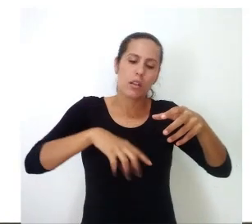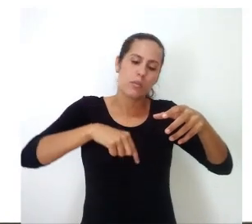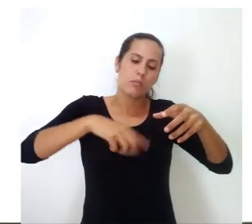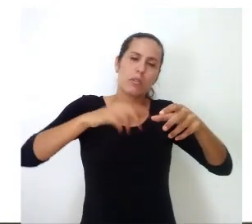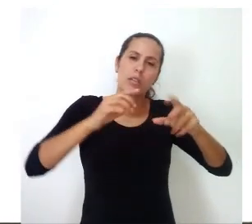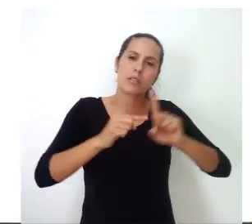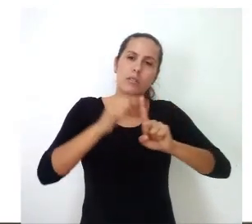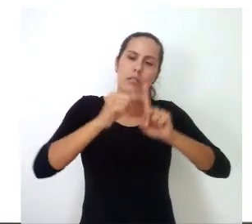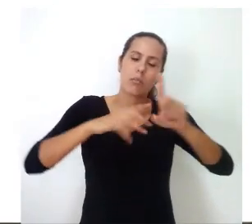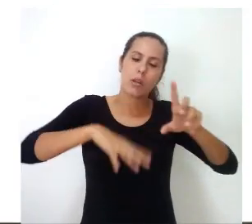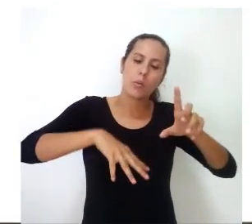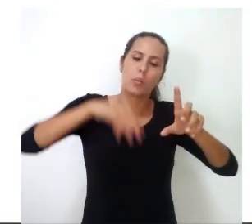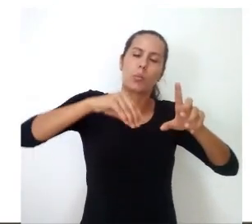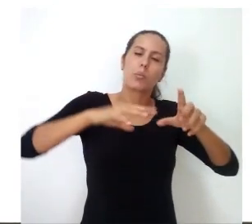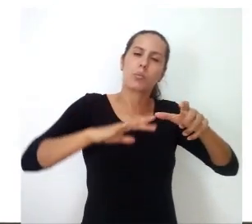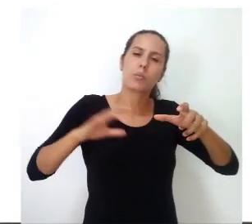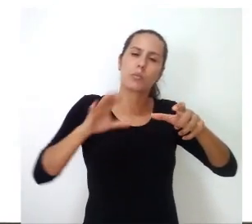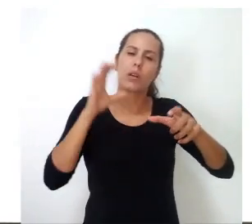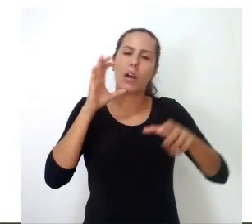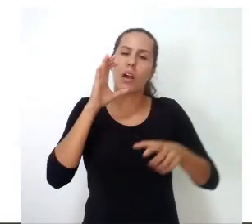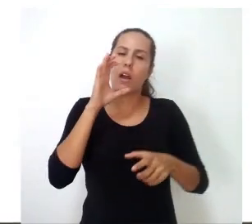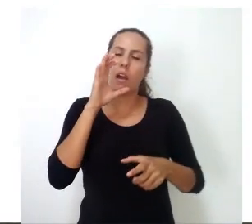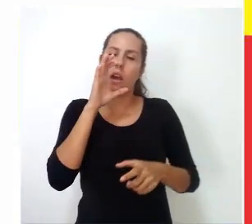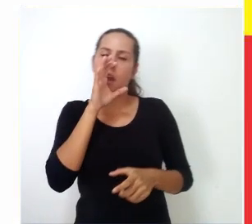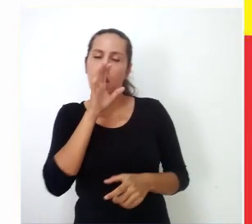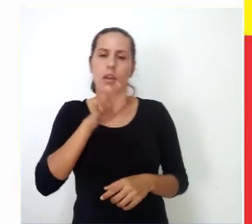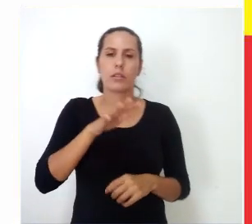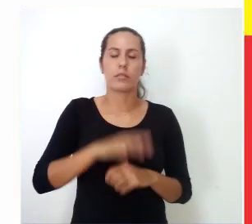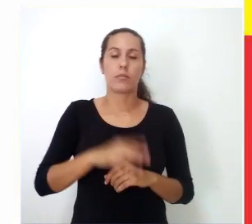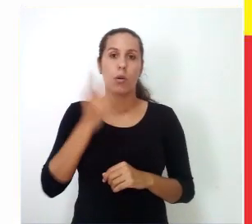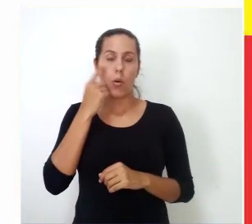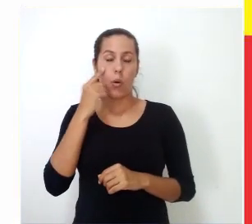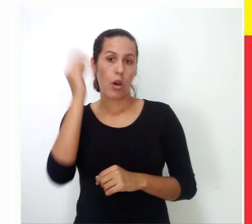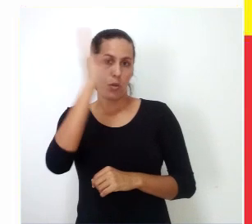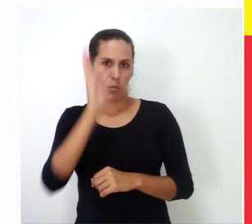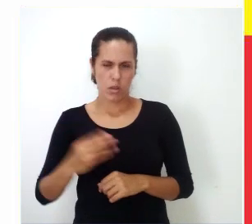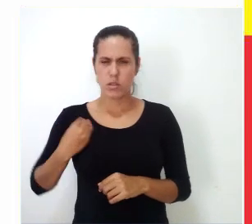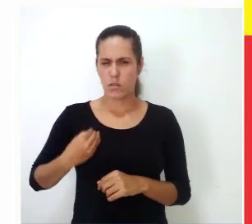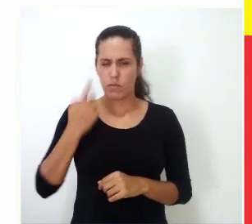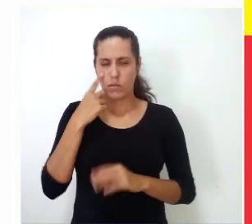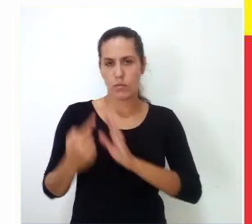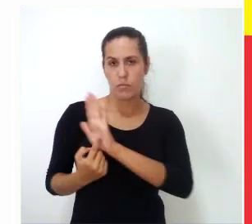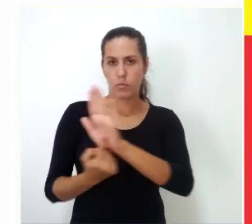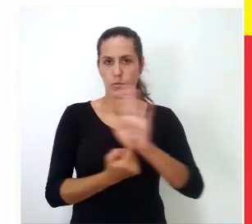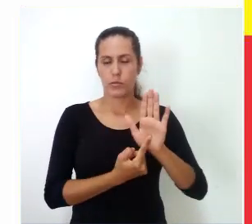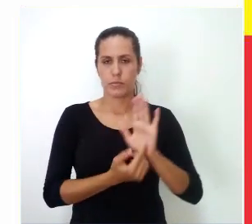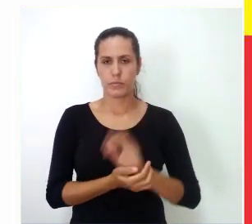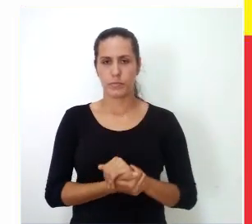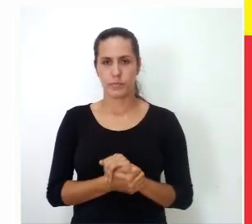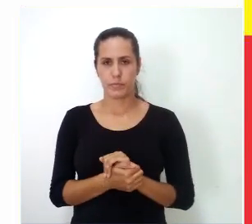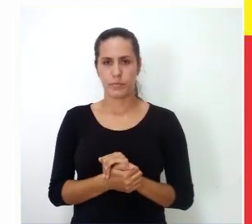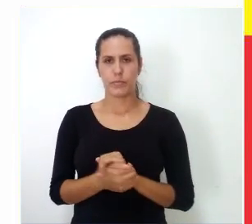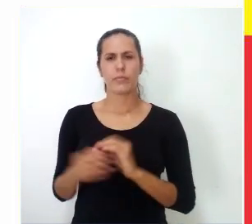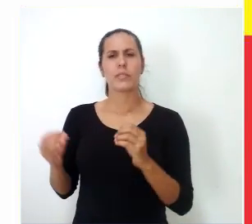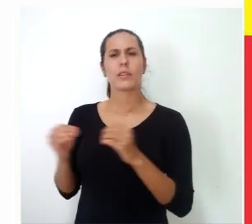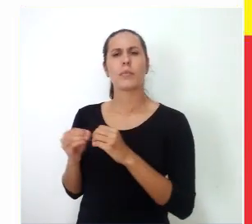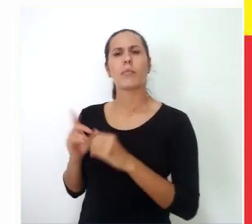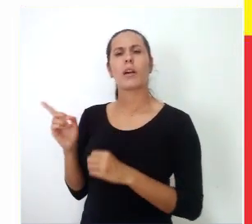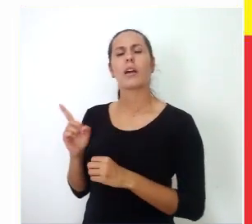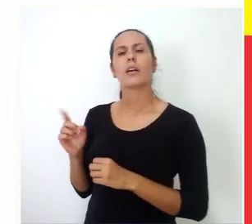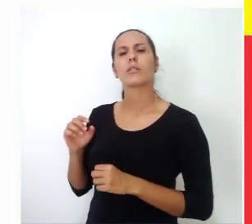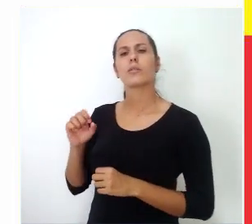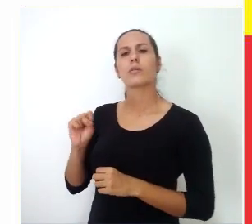águas. Vamos ver as imagens de algumas fontes termais no Brasil. Olha só, eu tenho aqui uma bem pertinho